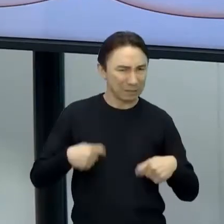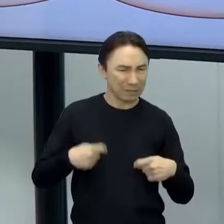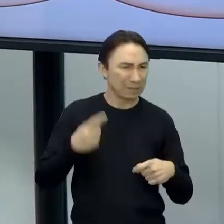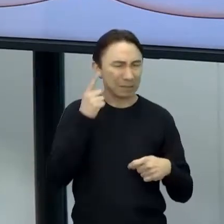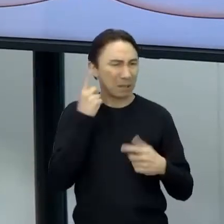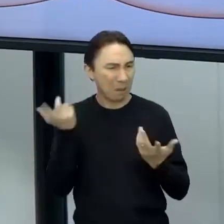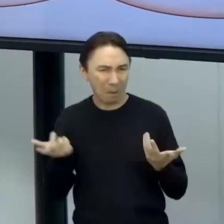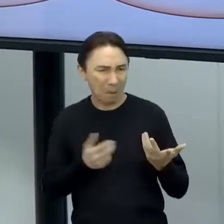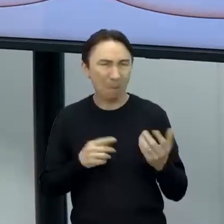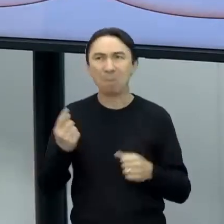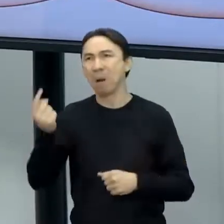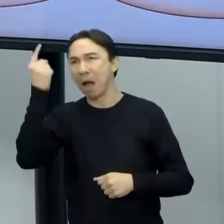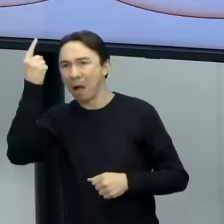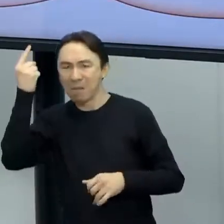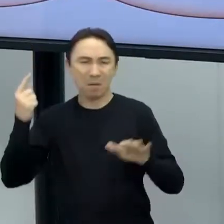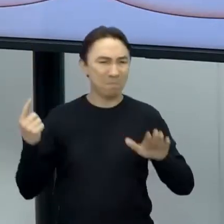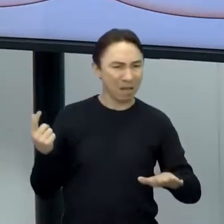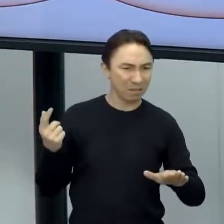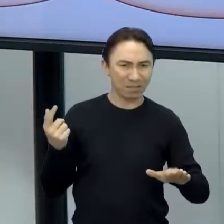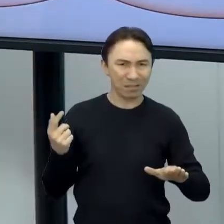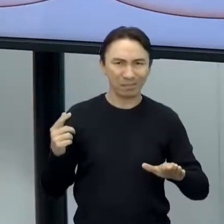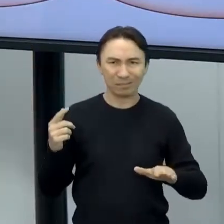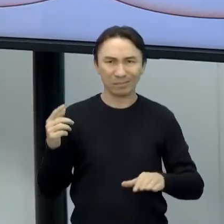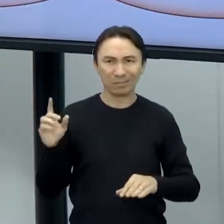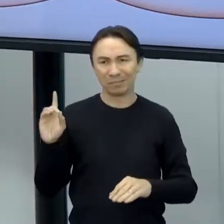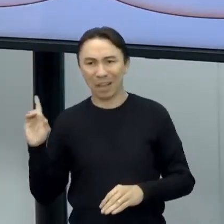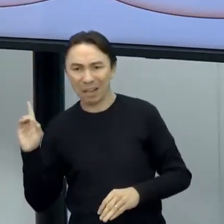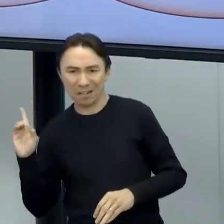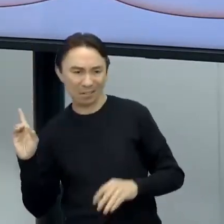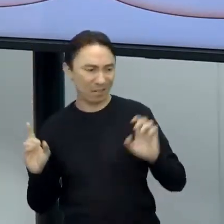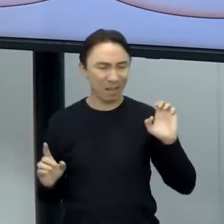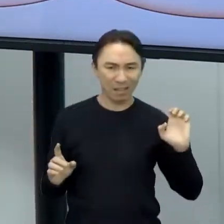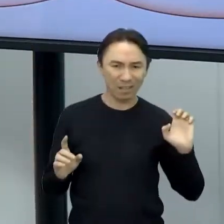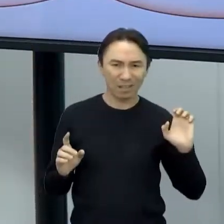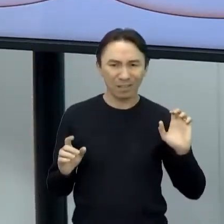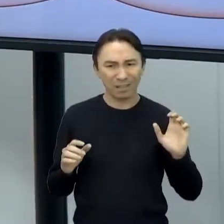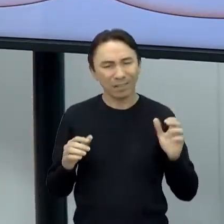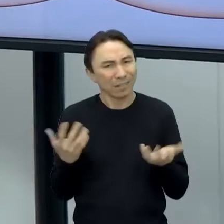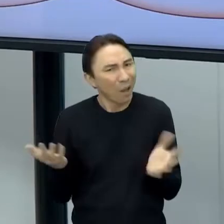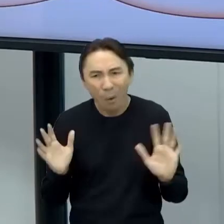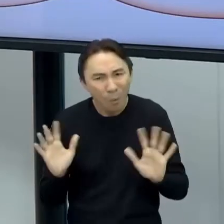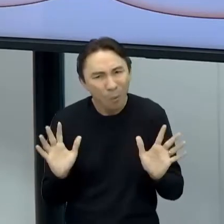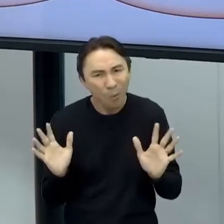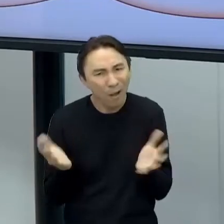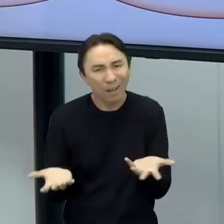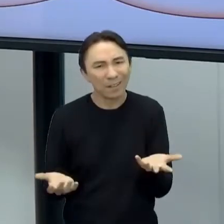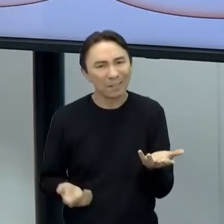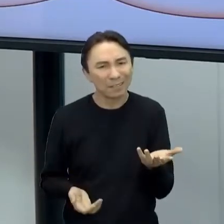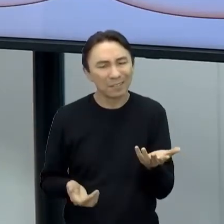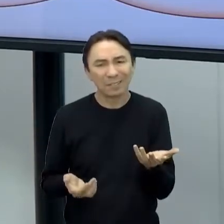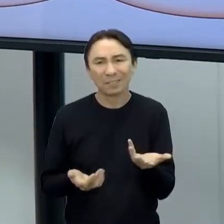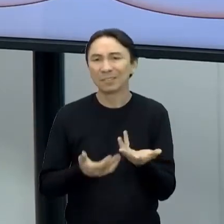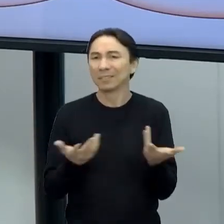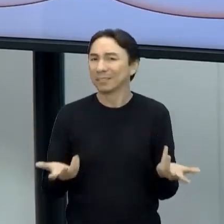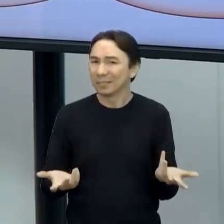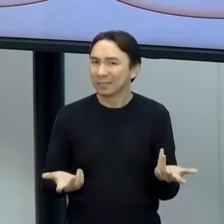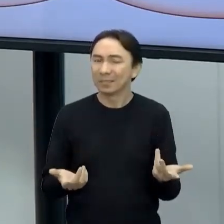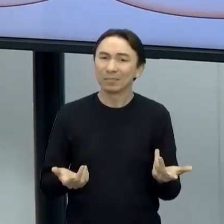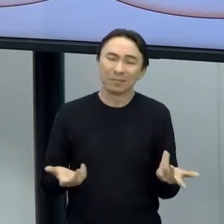canhota, destra. Não. Então, eu só preciso ter uma base do